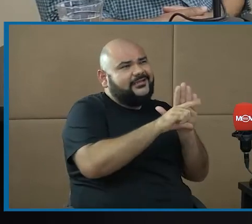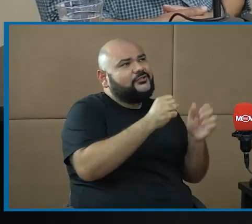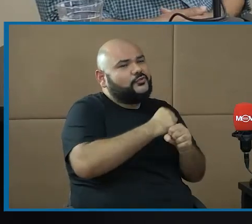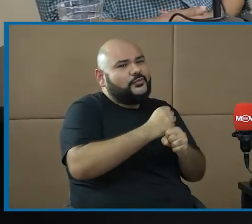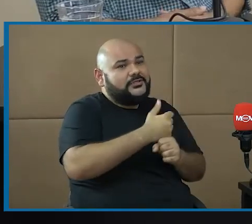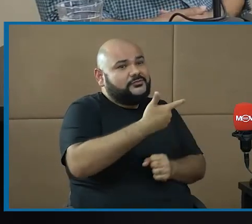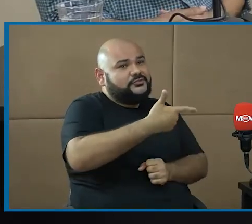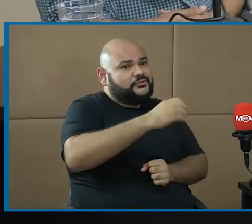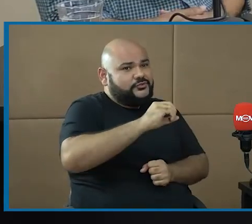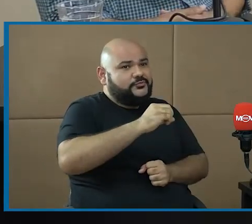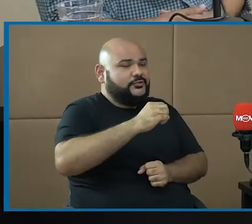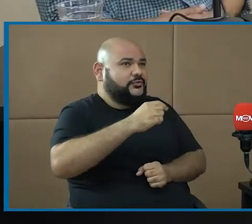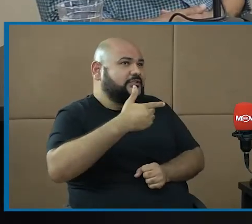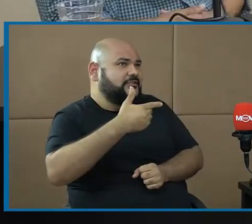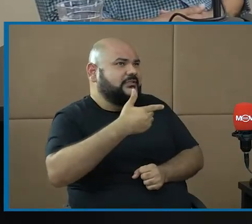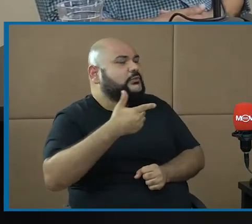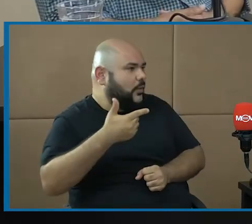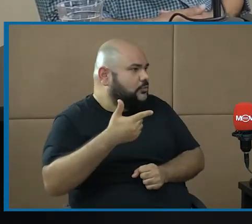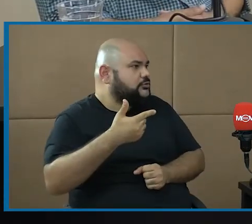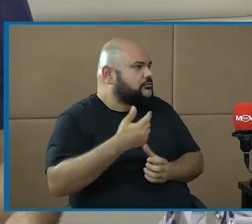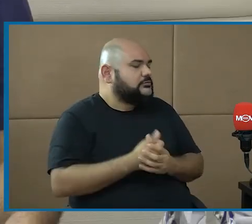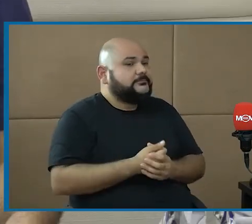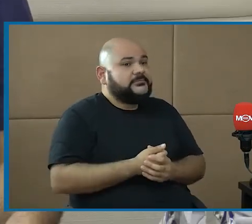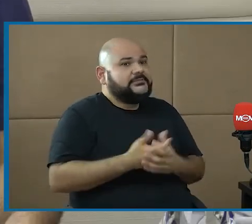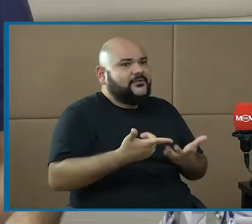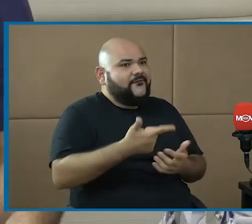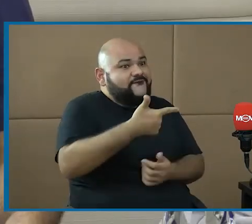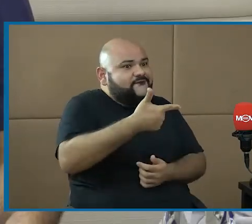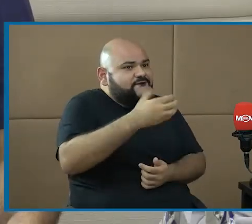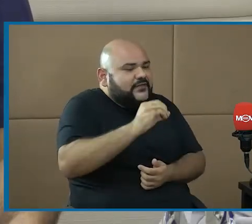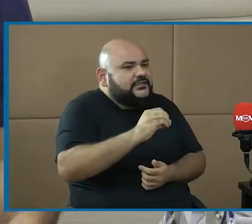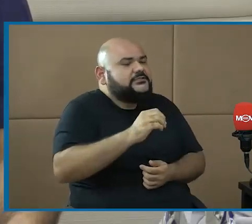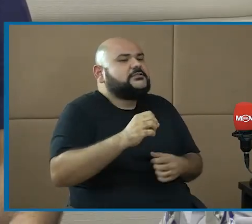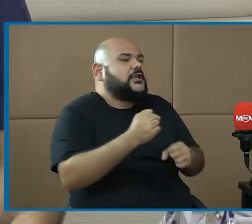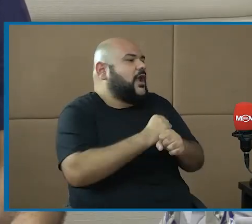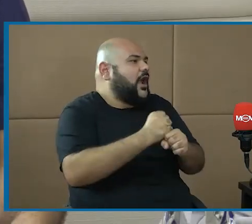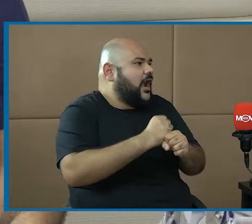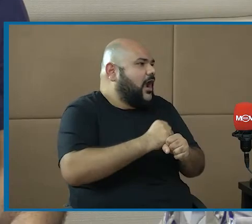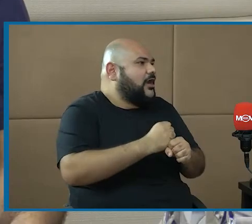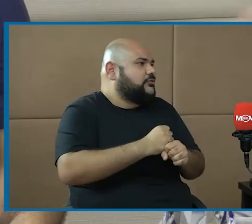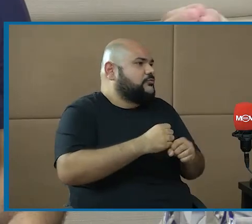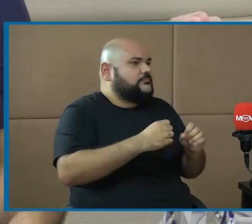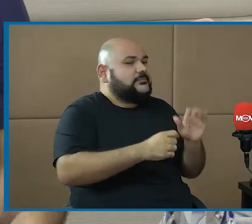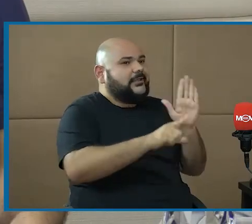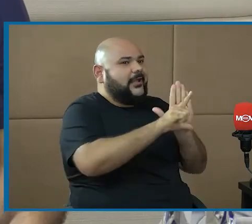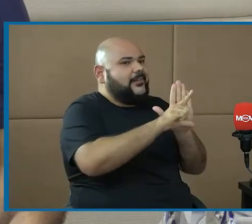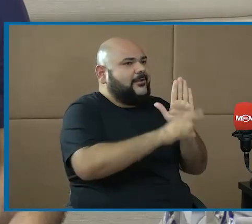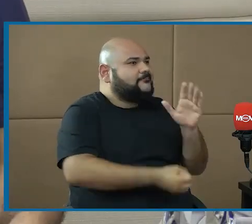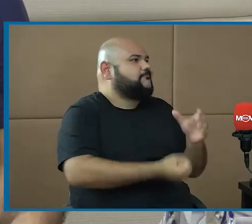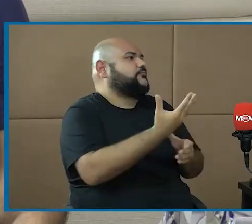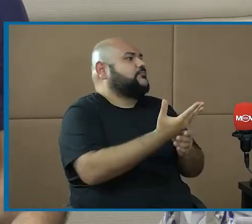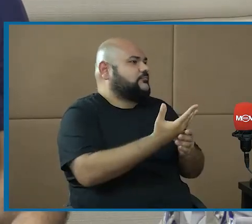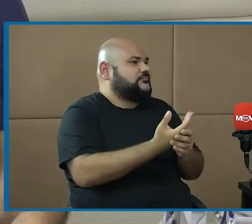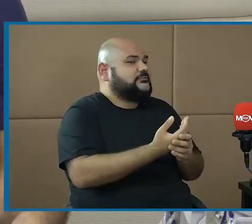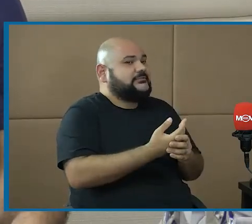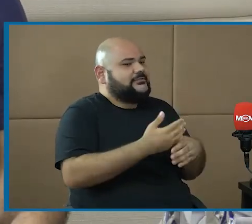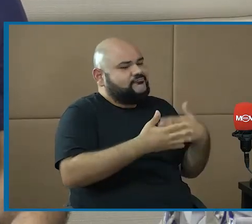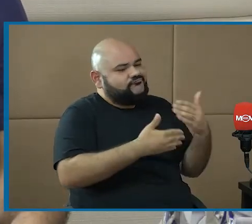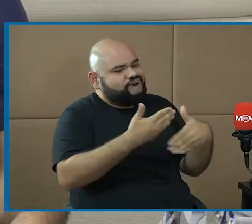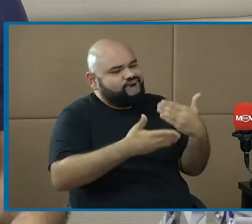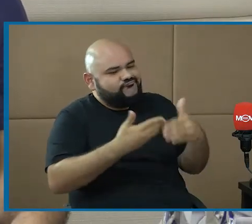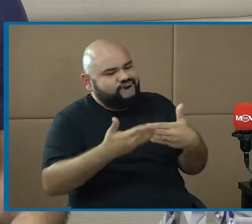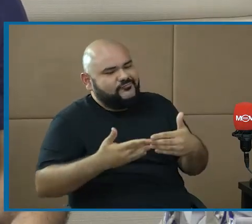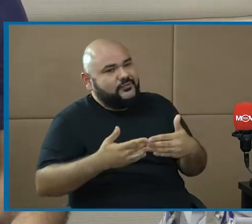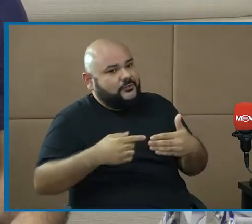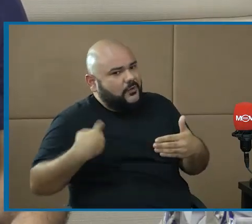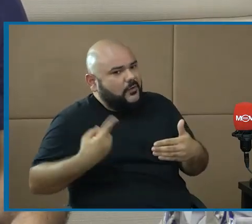temos 20 anos de lei de Libras aqui, entendeu? Então, é muito... Você não consegue mudar uma realidade em tão pouco tempo, mas a gente